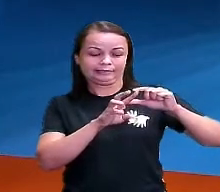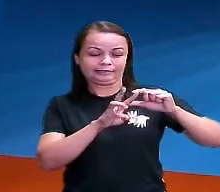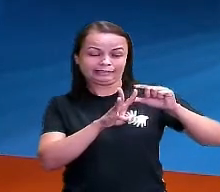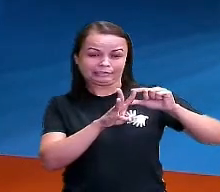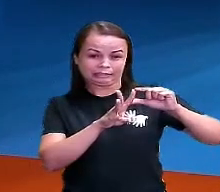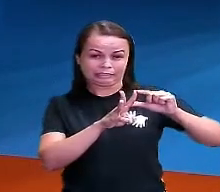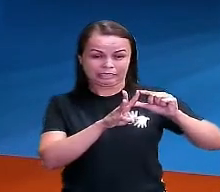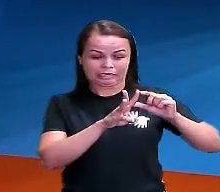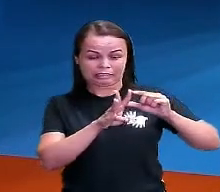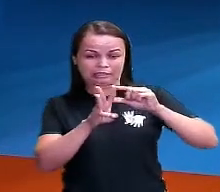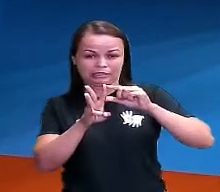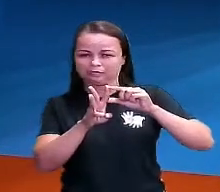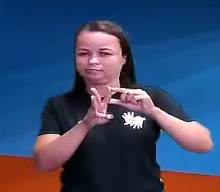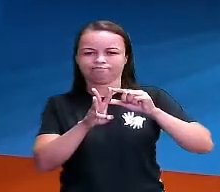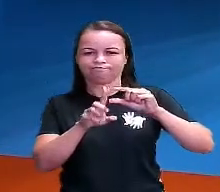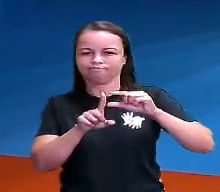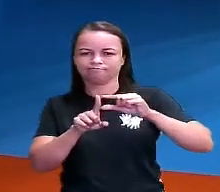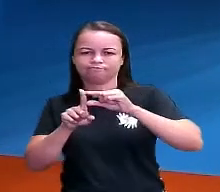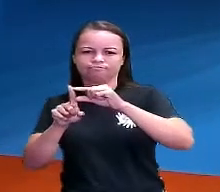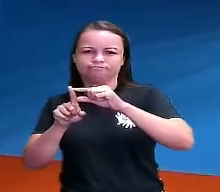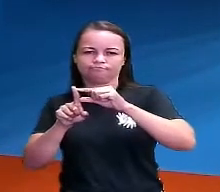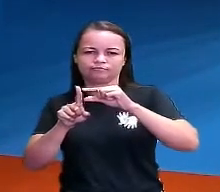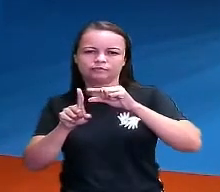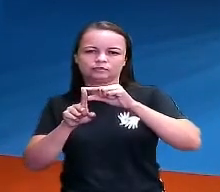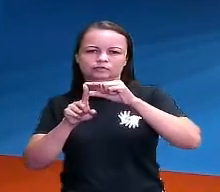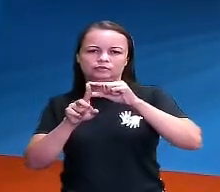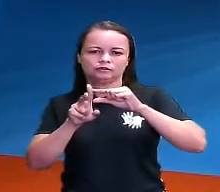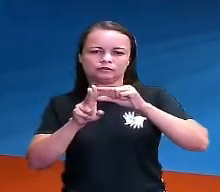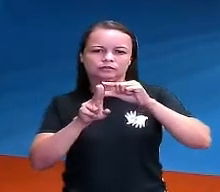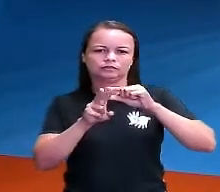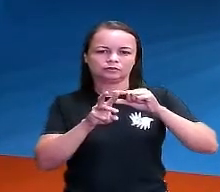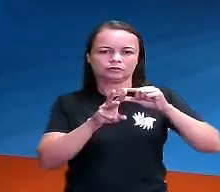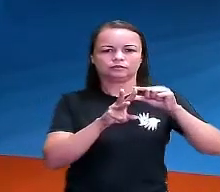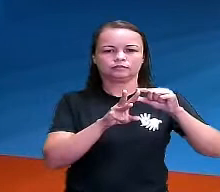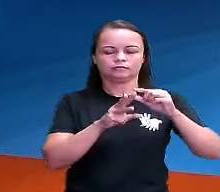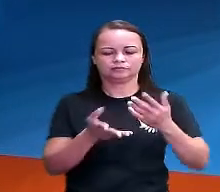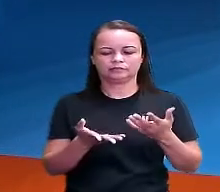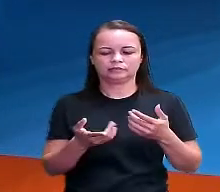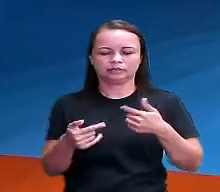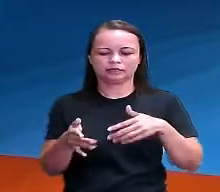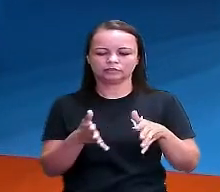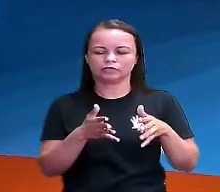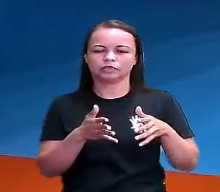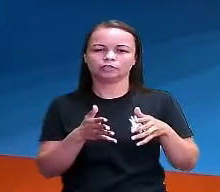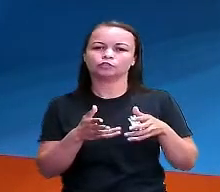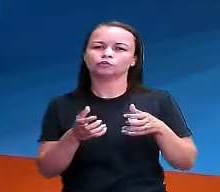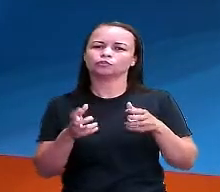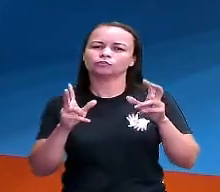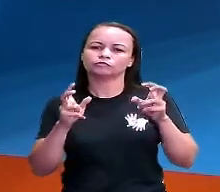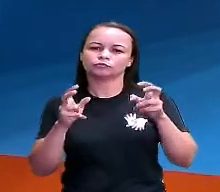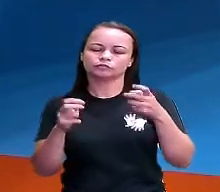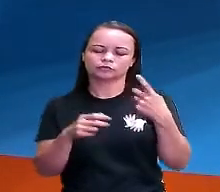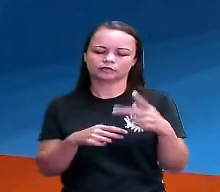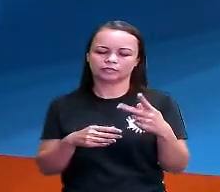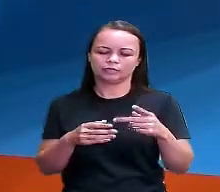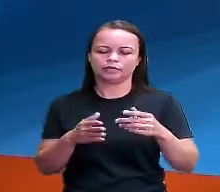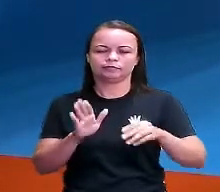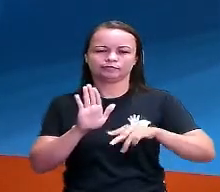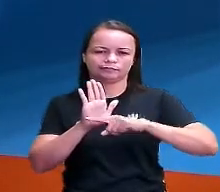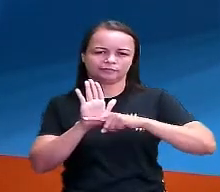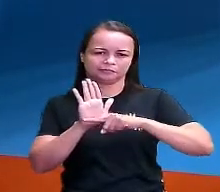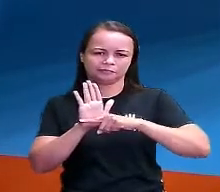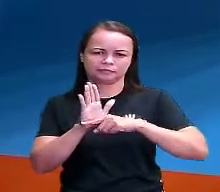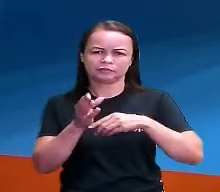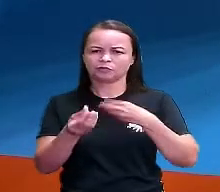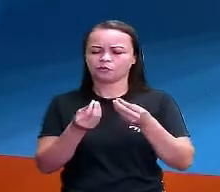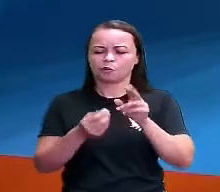unidade subindo, tá? E aí eu vou ter os termos da subtração. Como é que eu